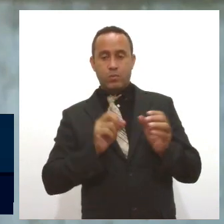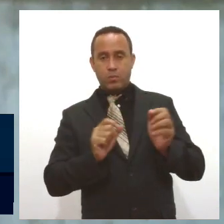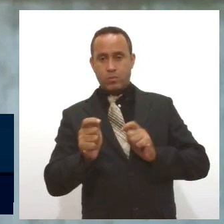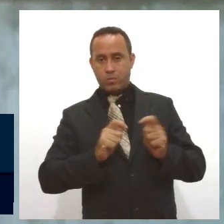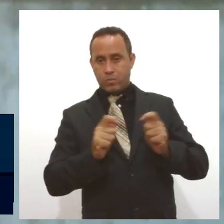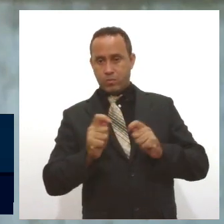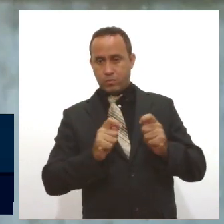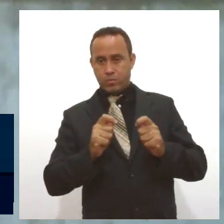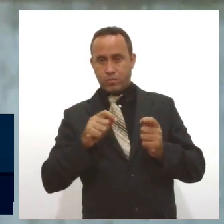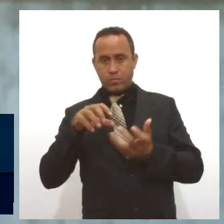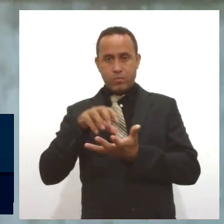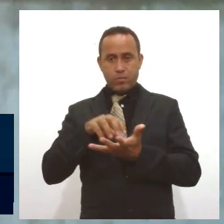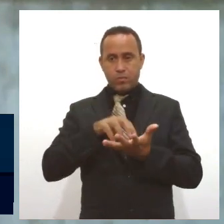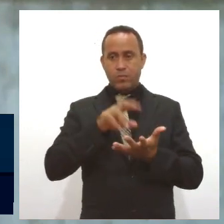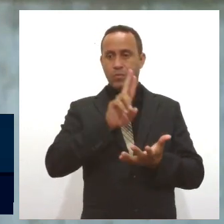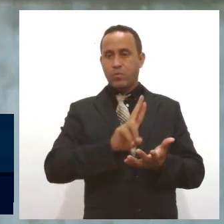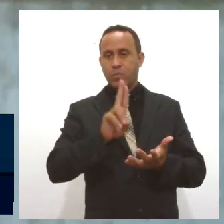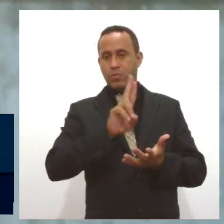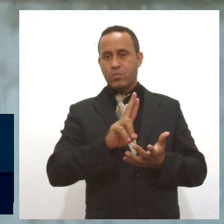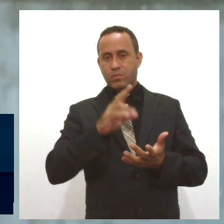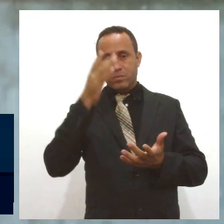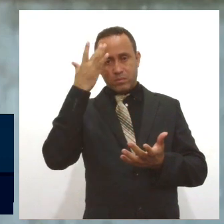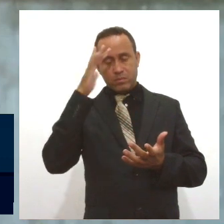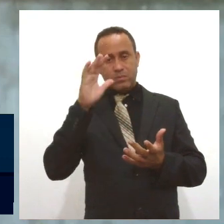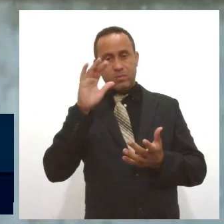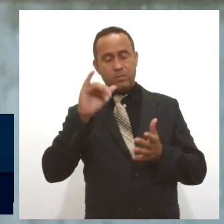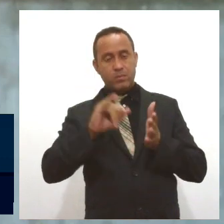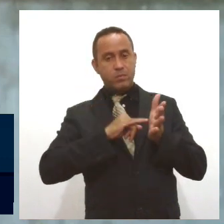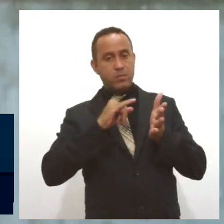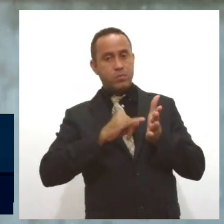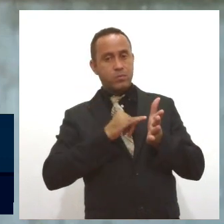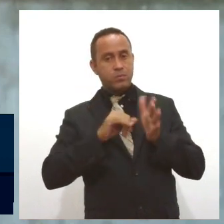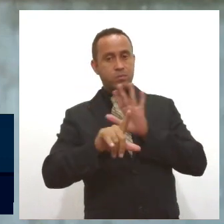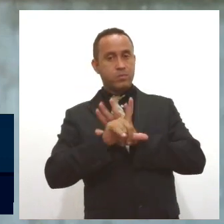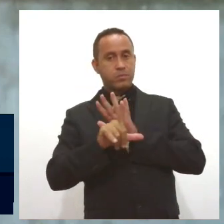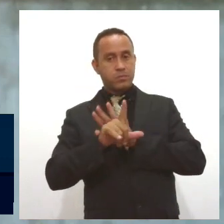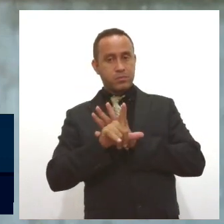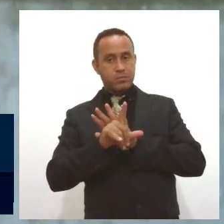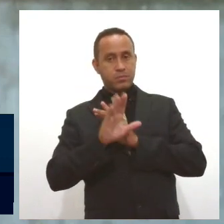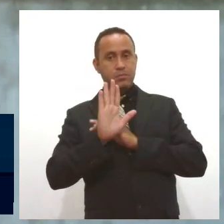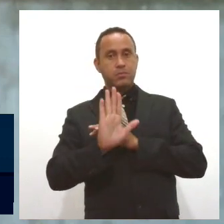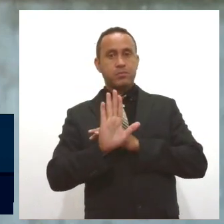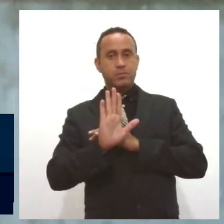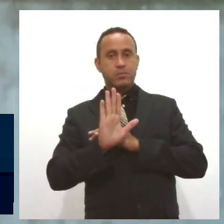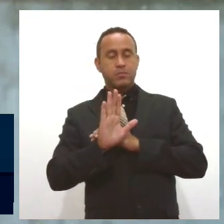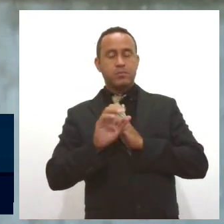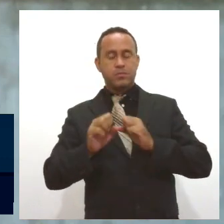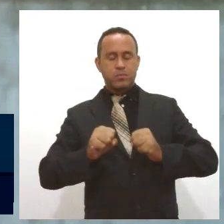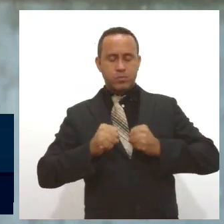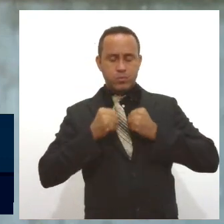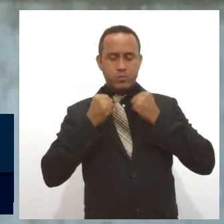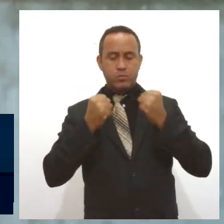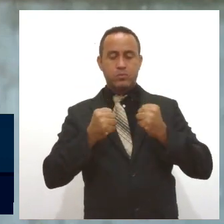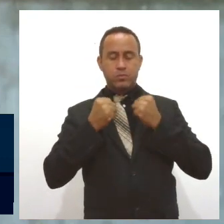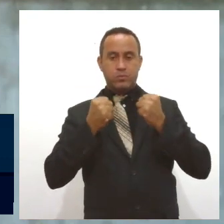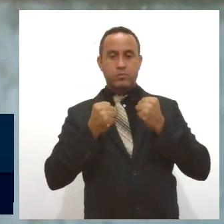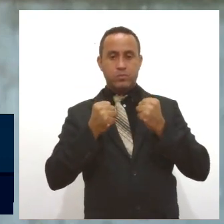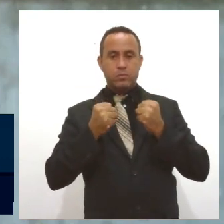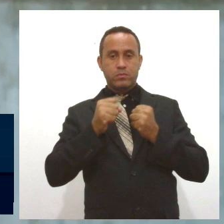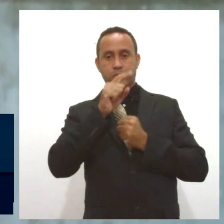perfura esses poços sem ter a nossa autorização. Mas a gente tem feito um esforço muito grande para